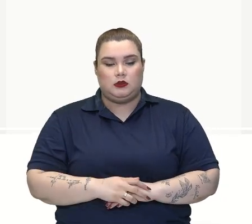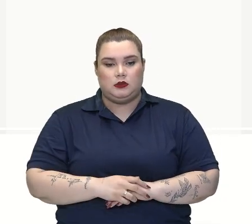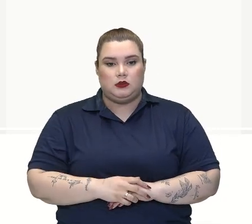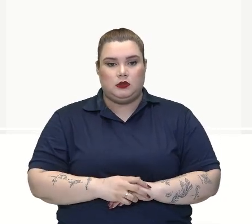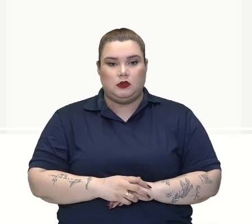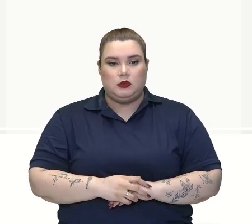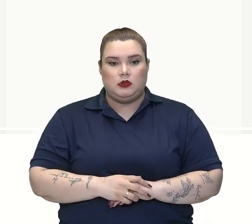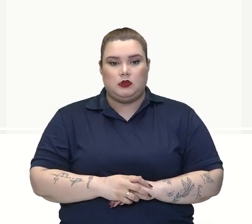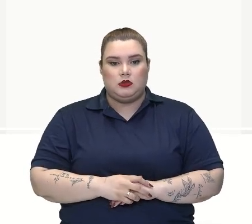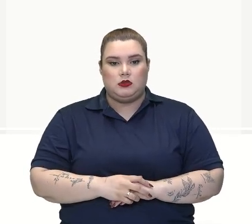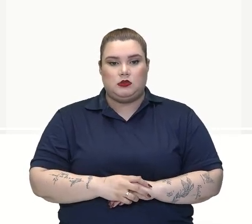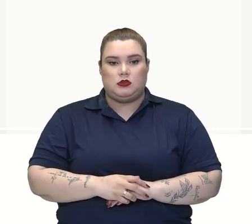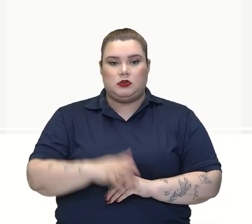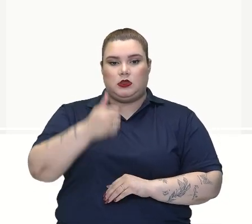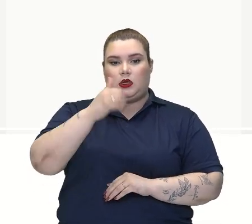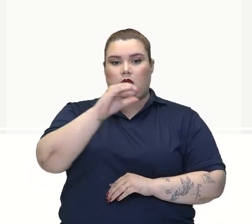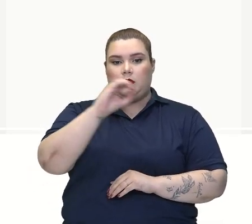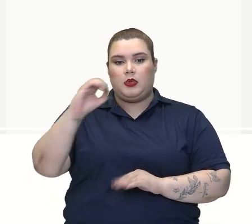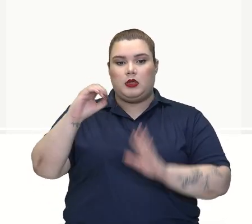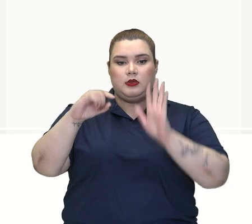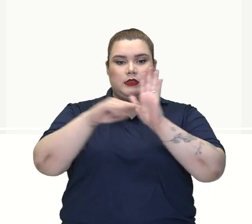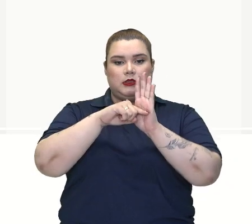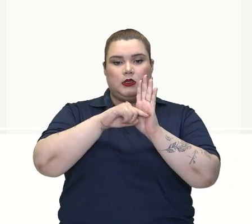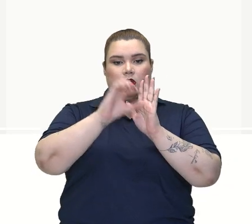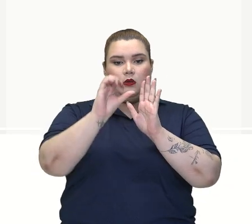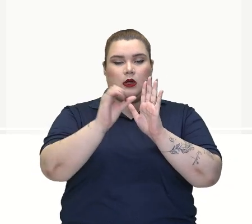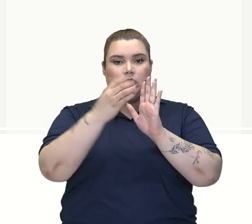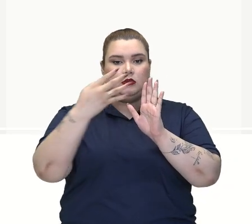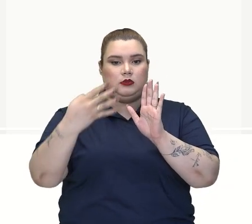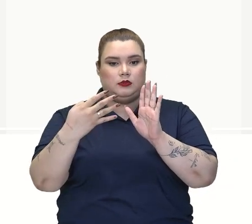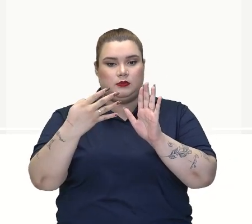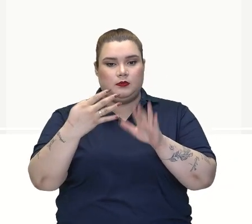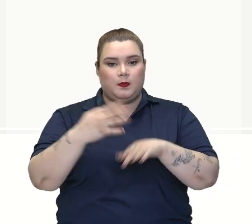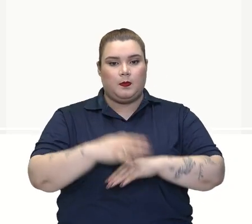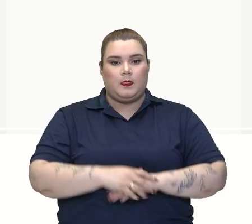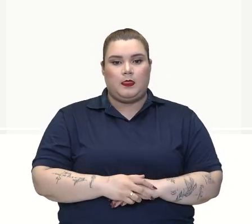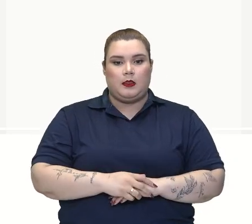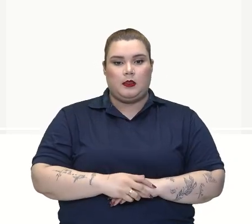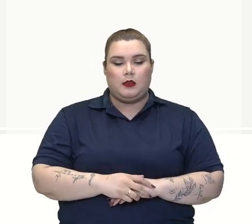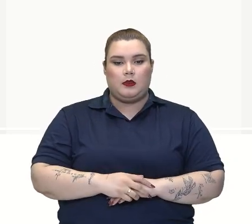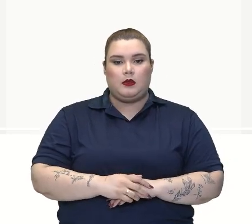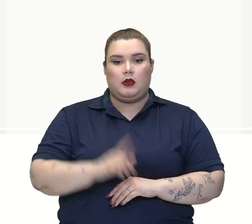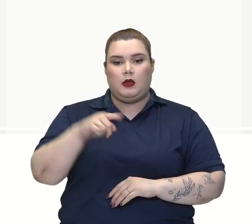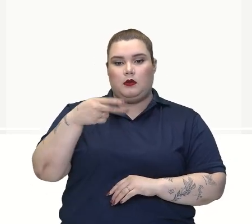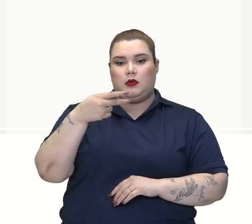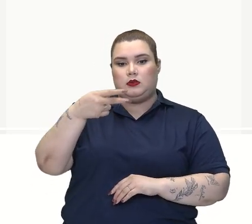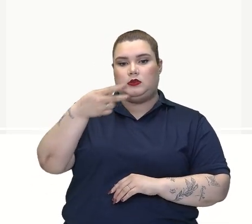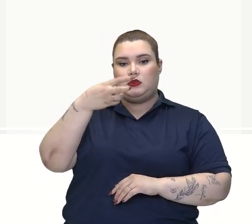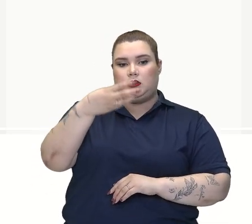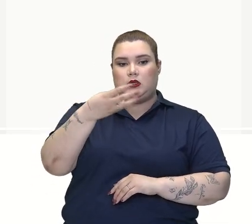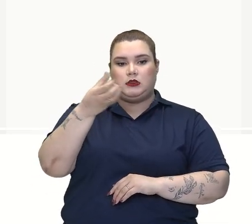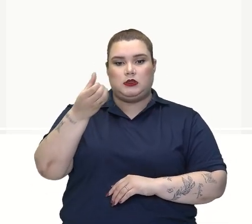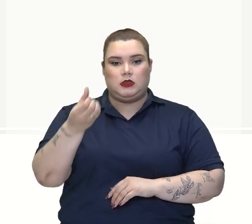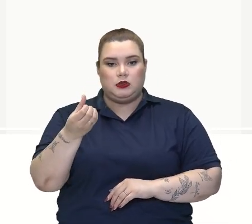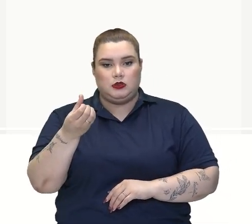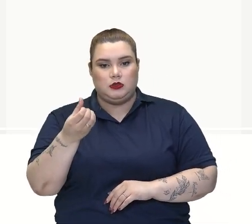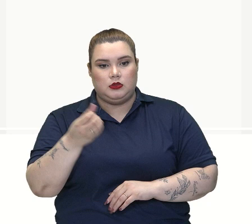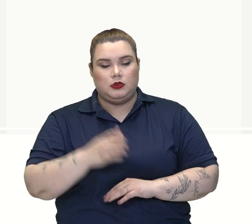Nós vamos ter, então, 100 menos 64 que é igual a